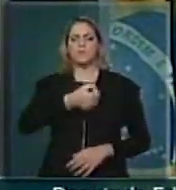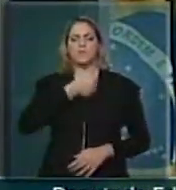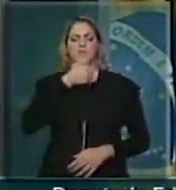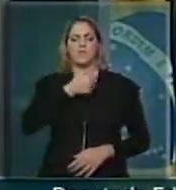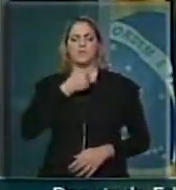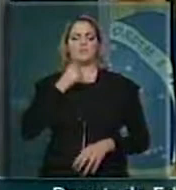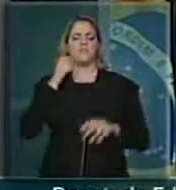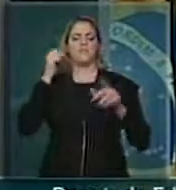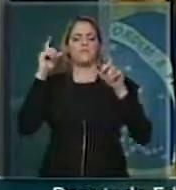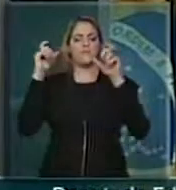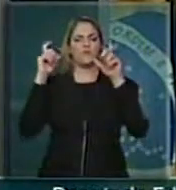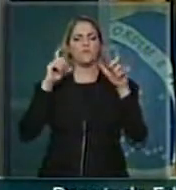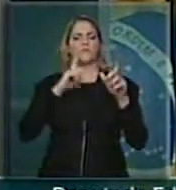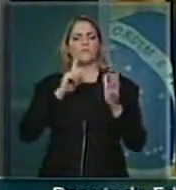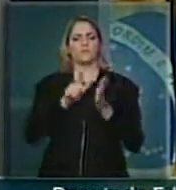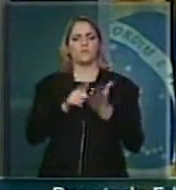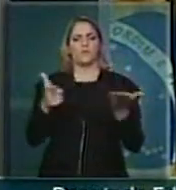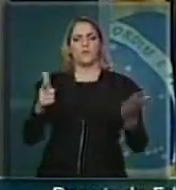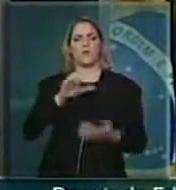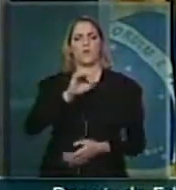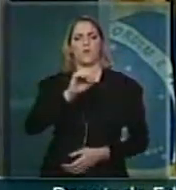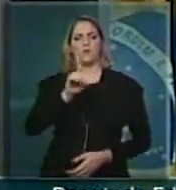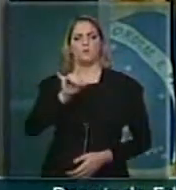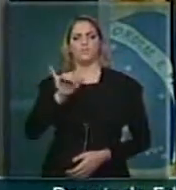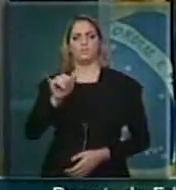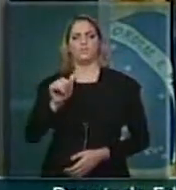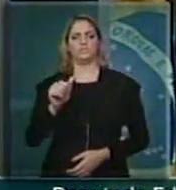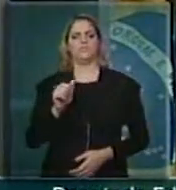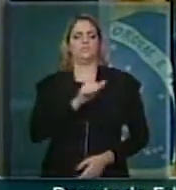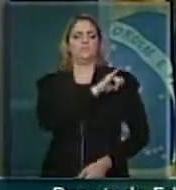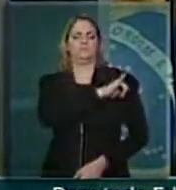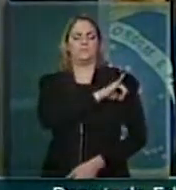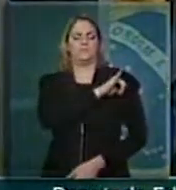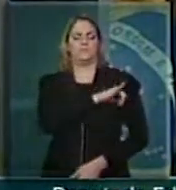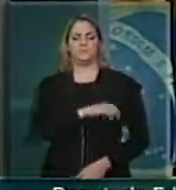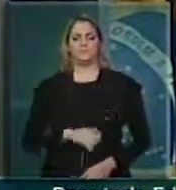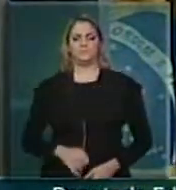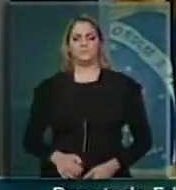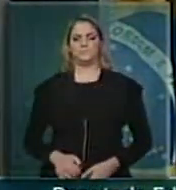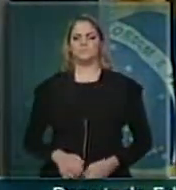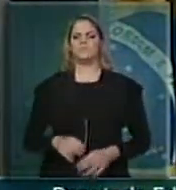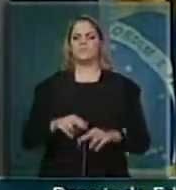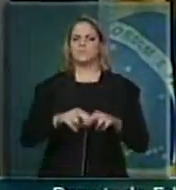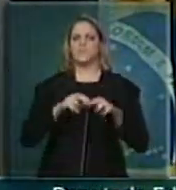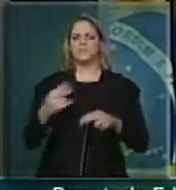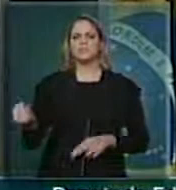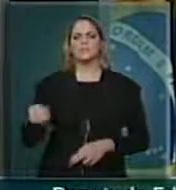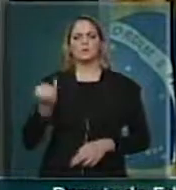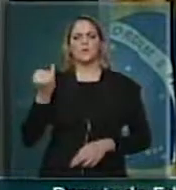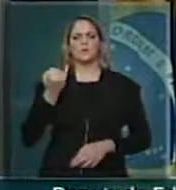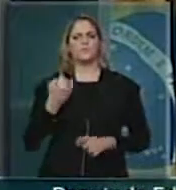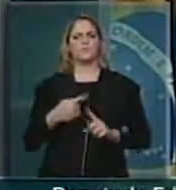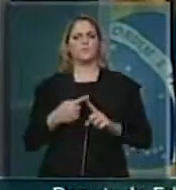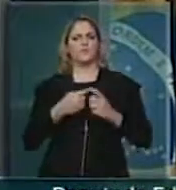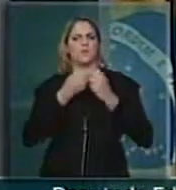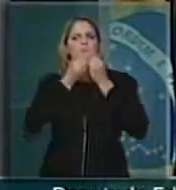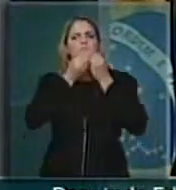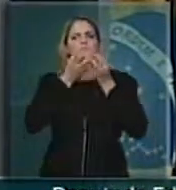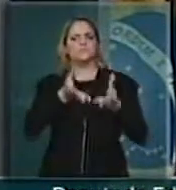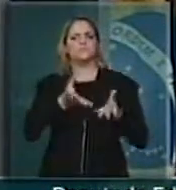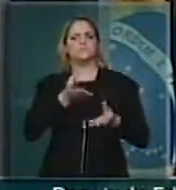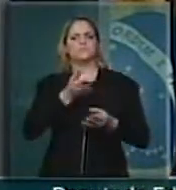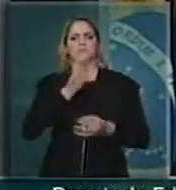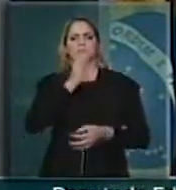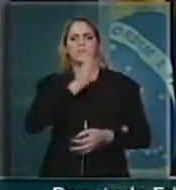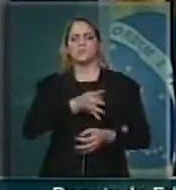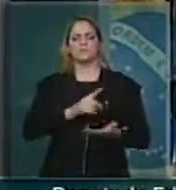de jornalista e fotógrafo do jornal O Dia, no Rio de Janeiro. Isso é uma agenda positiva, isso é uma denúncia que deve ser feita,